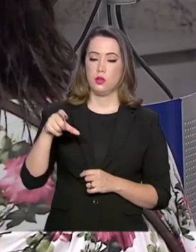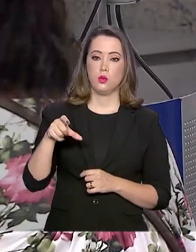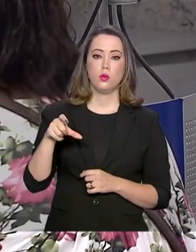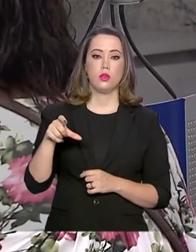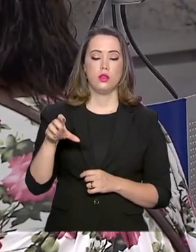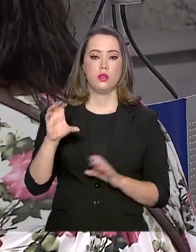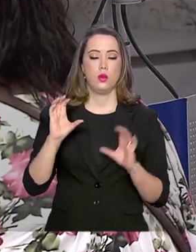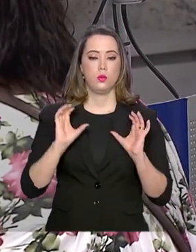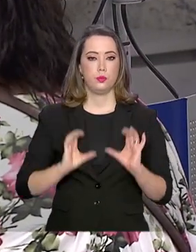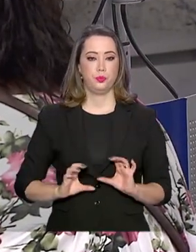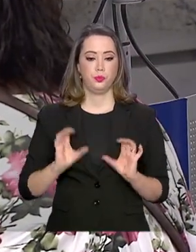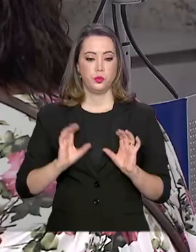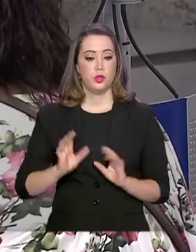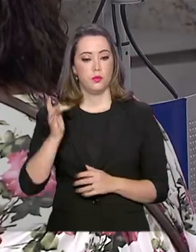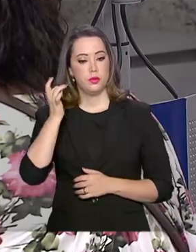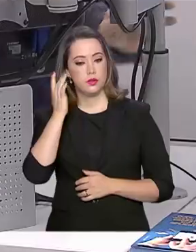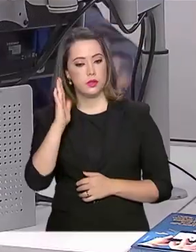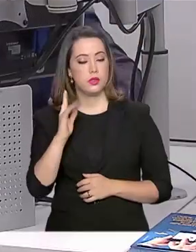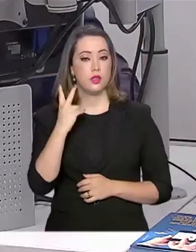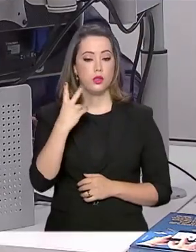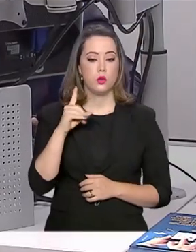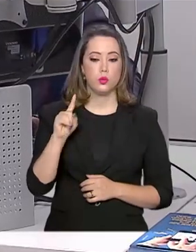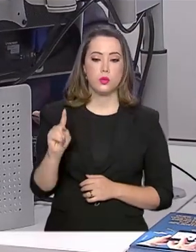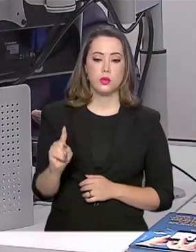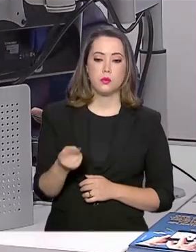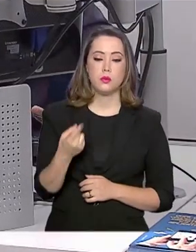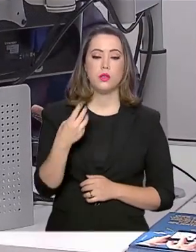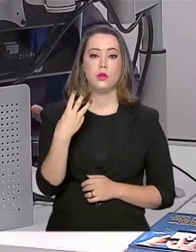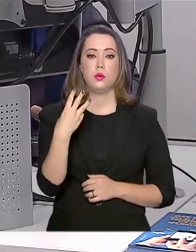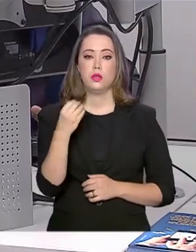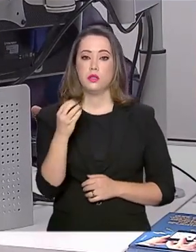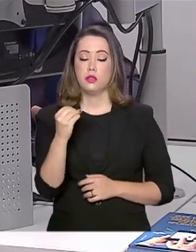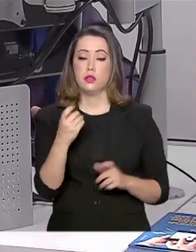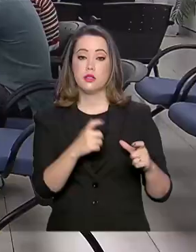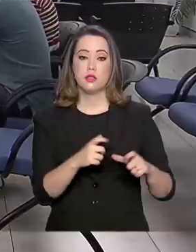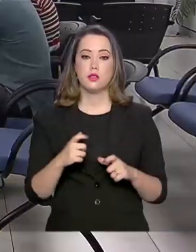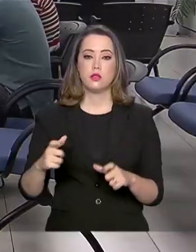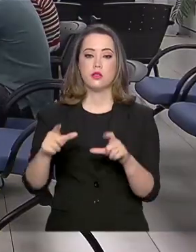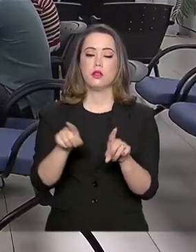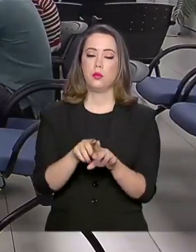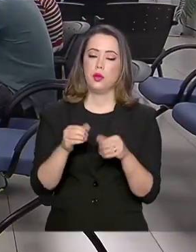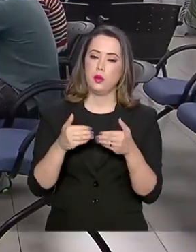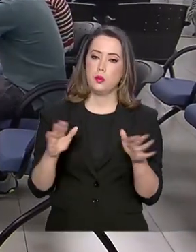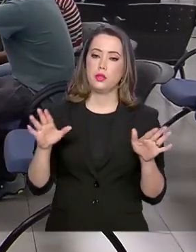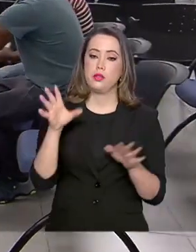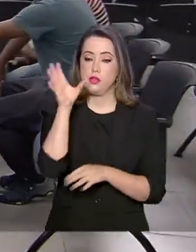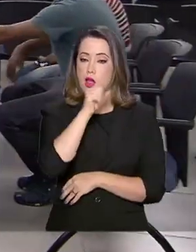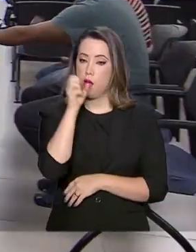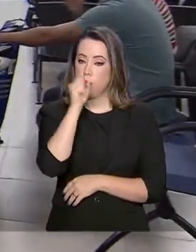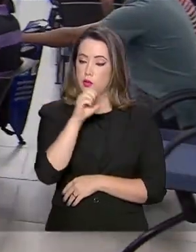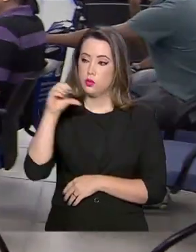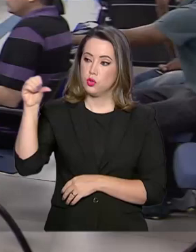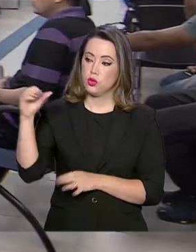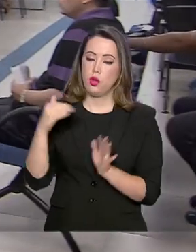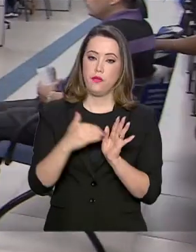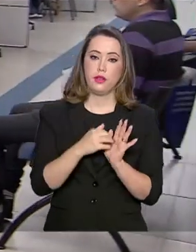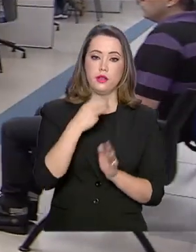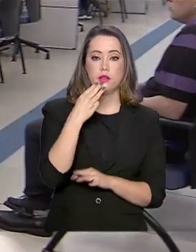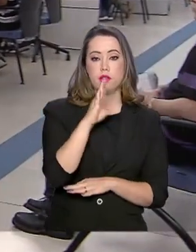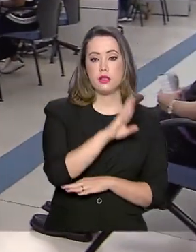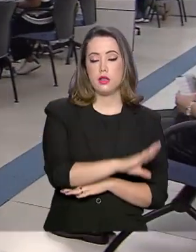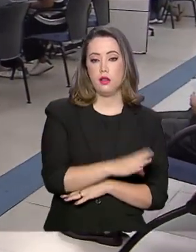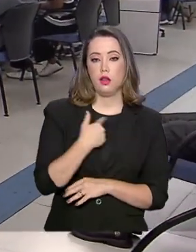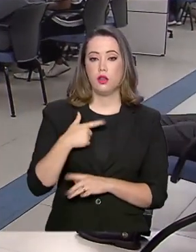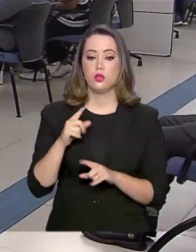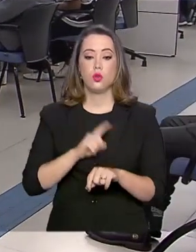Para facilitar o atendimento, cerca de 2.300 agências também vão abrir neste sábado, das 9 às 15 horas